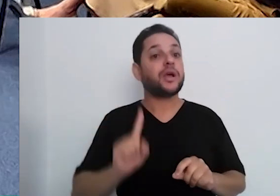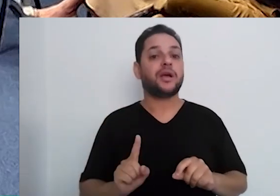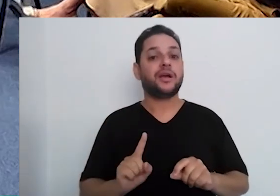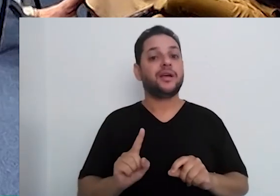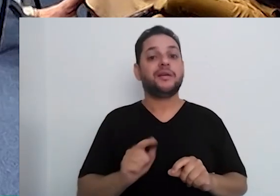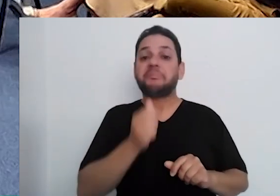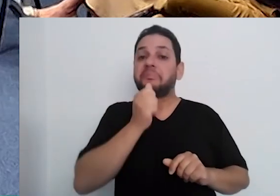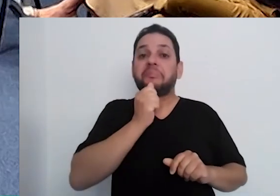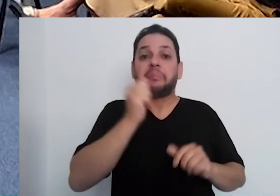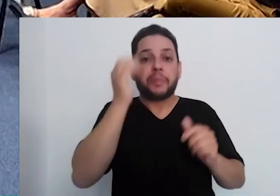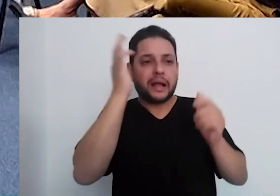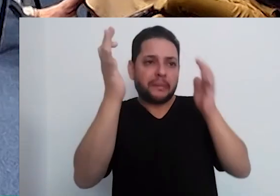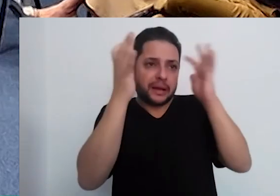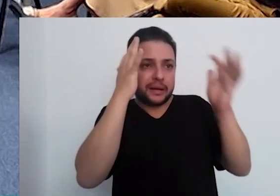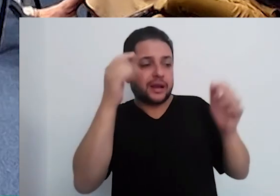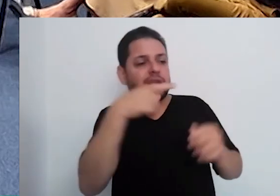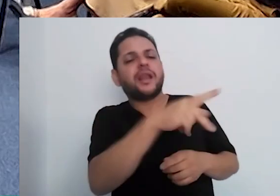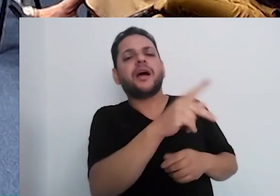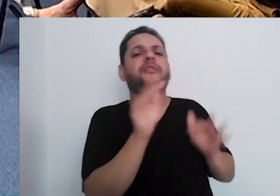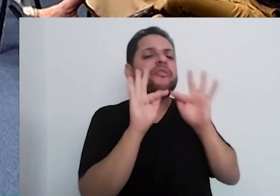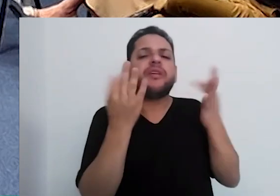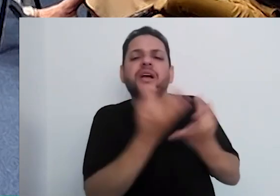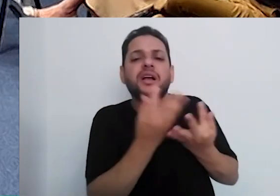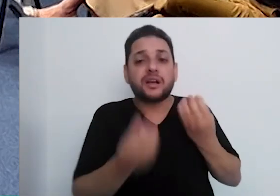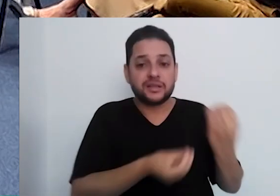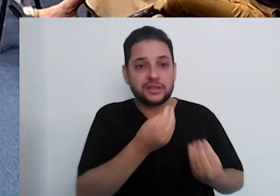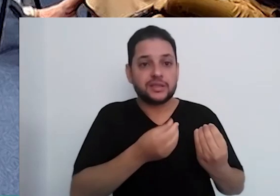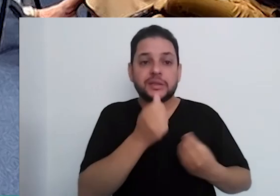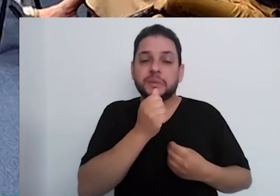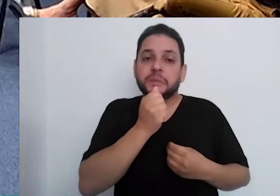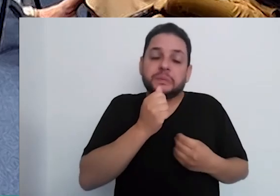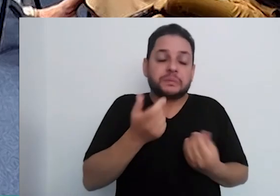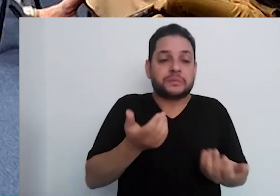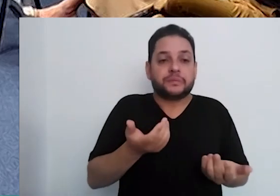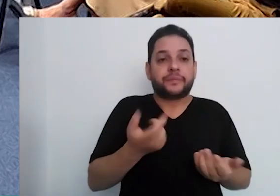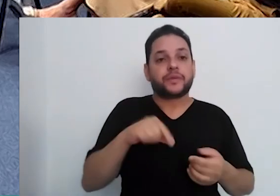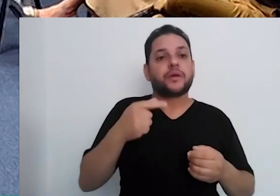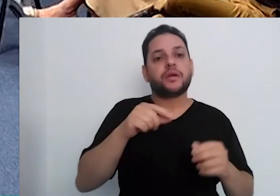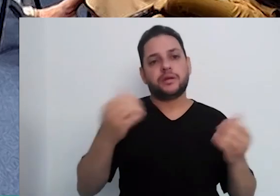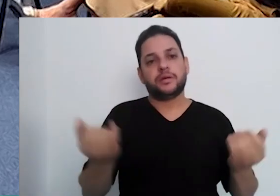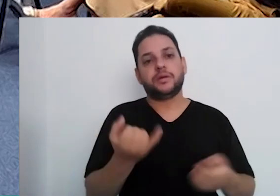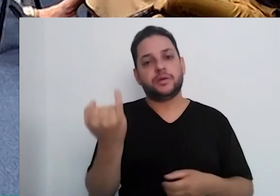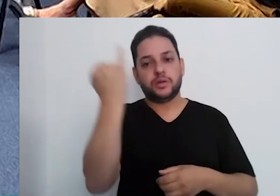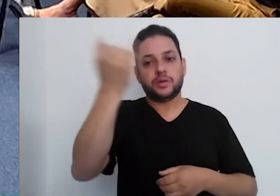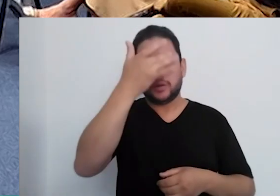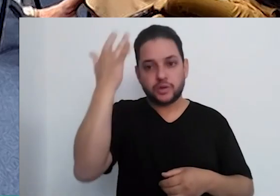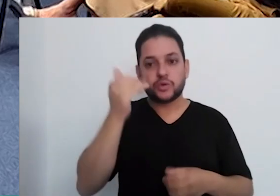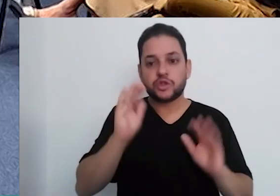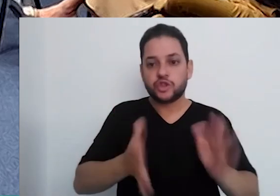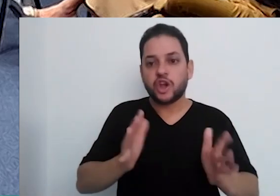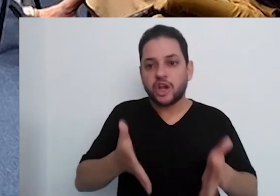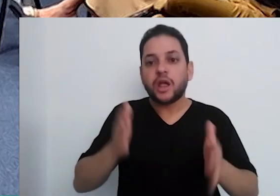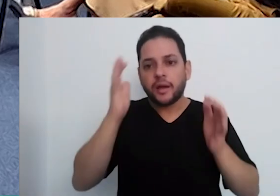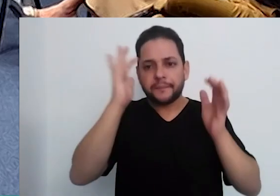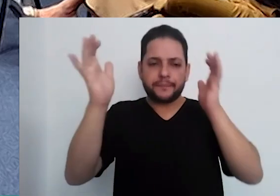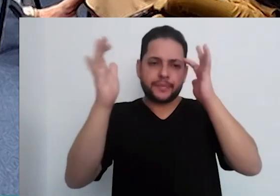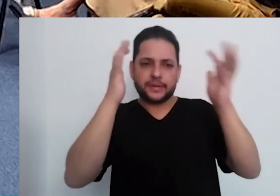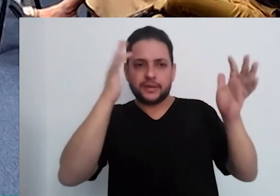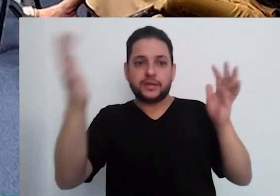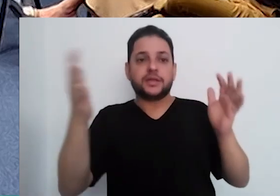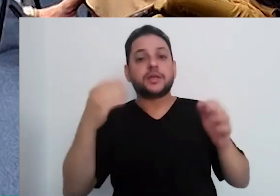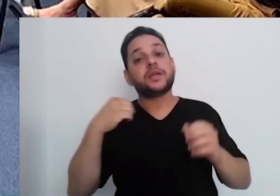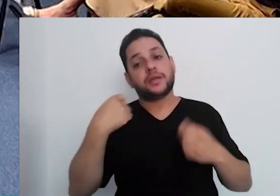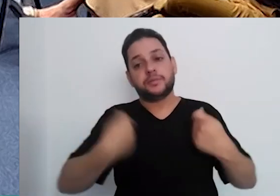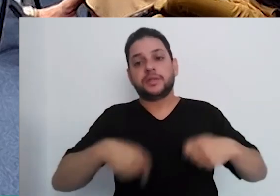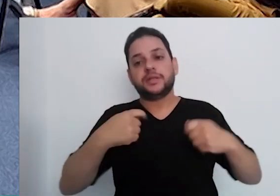da das famílias então pra gente era importante que fossem pessoas que tivessem refletido e isso implica ter passado um certo tempo